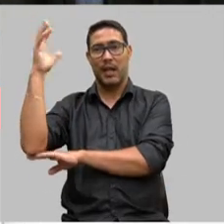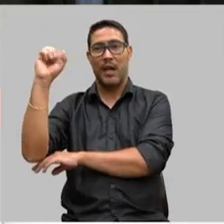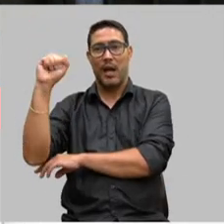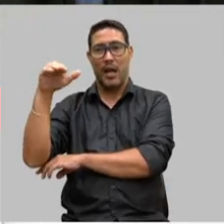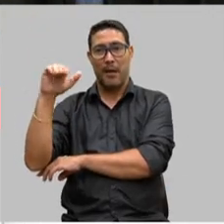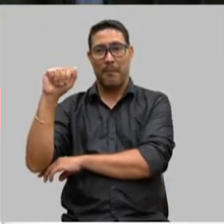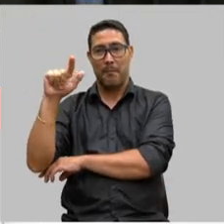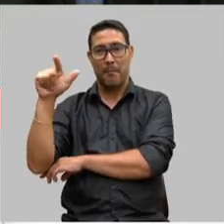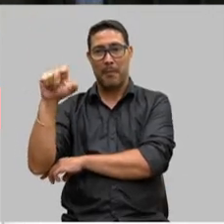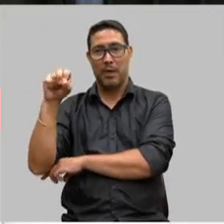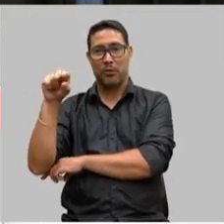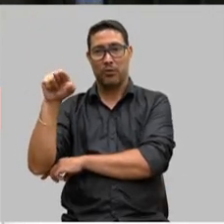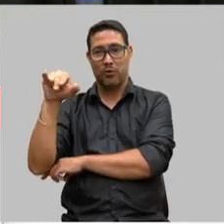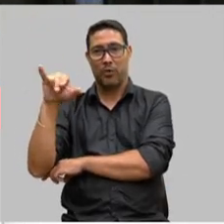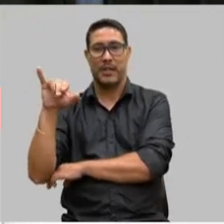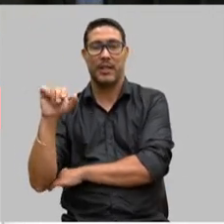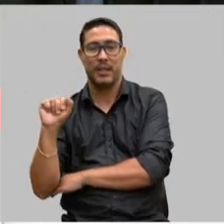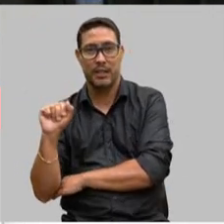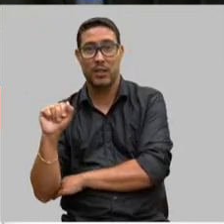mata.